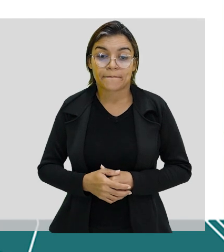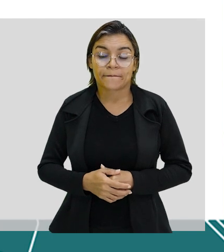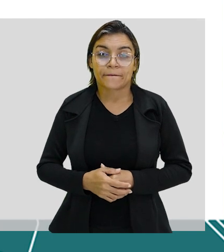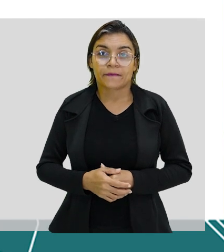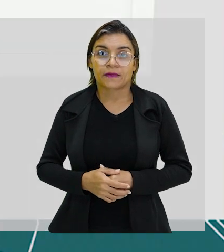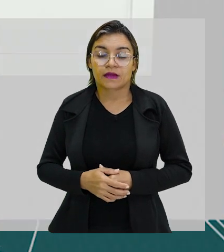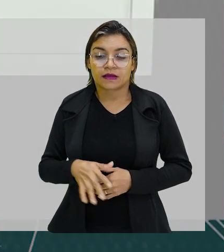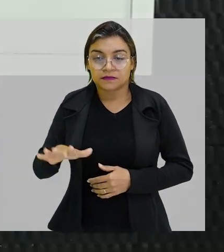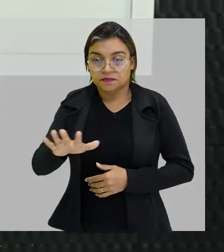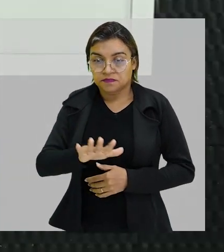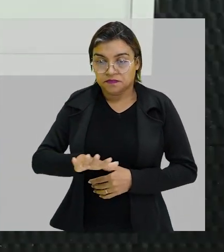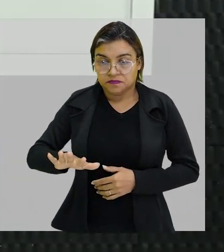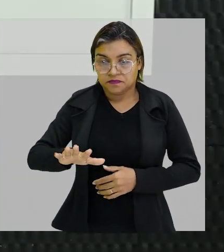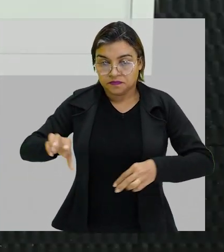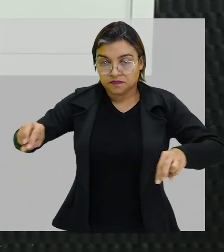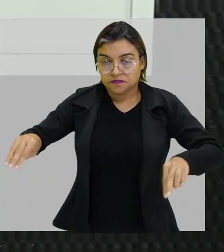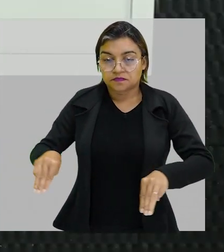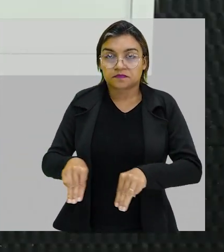diz que o campo magnético